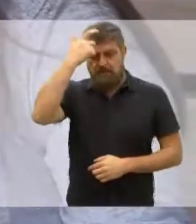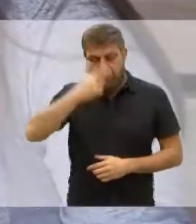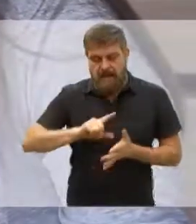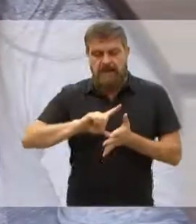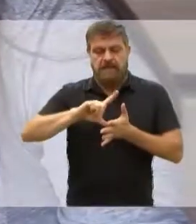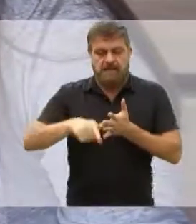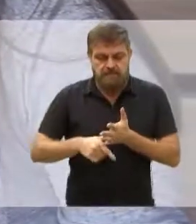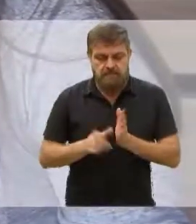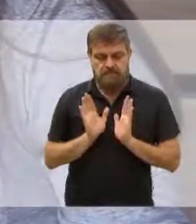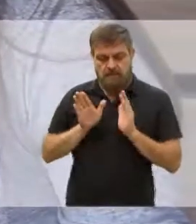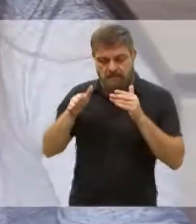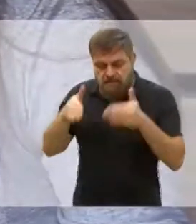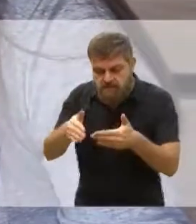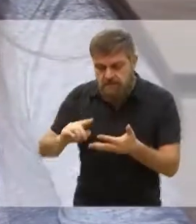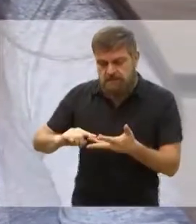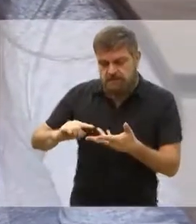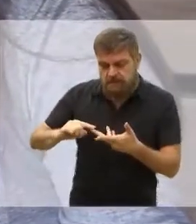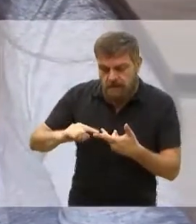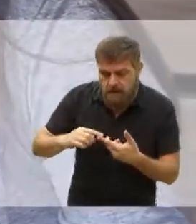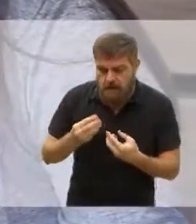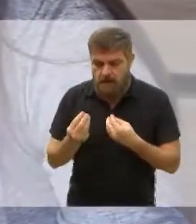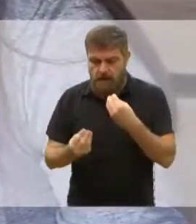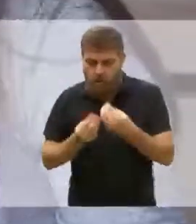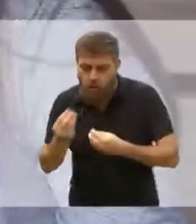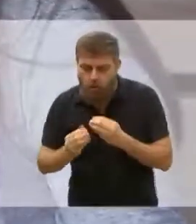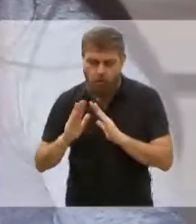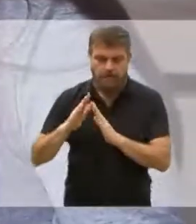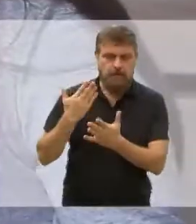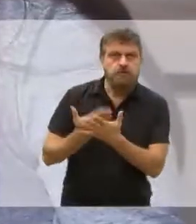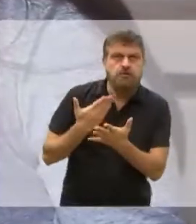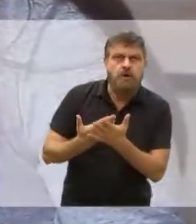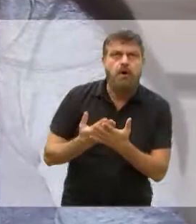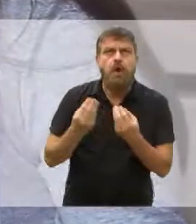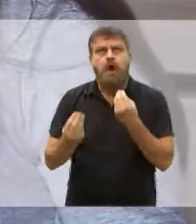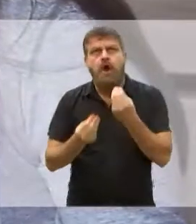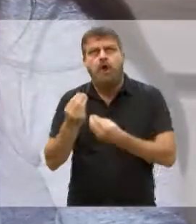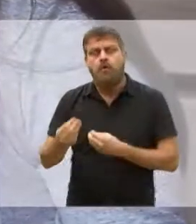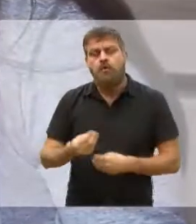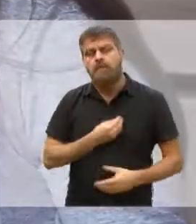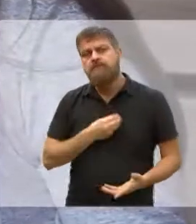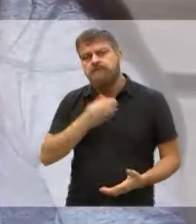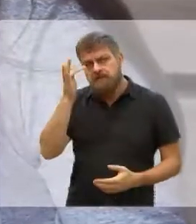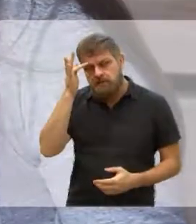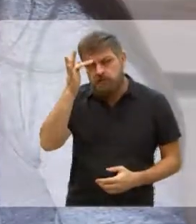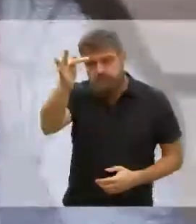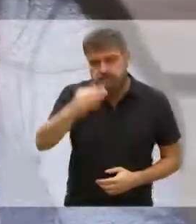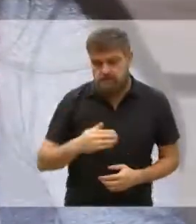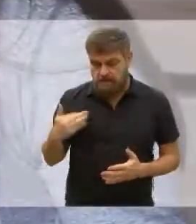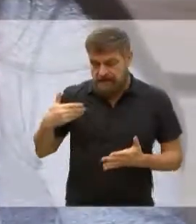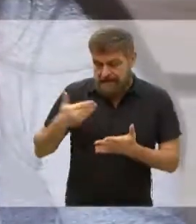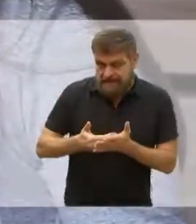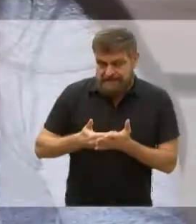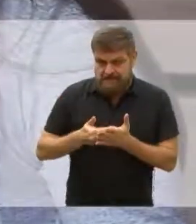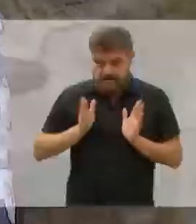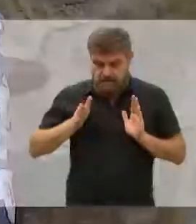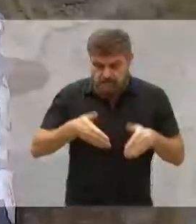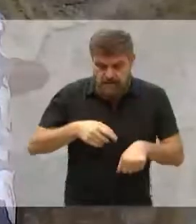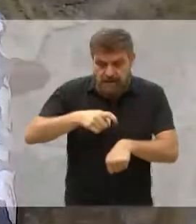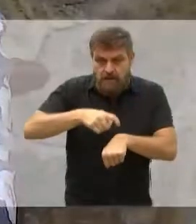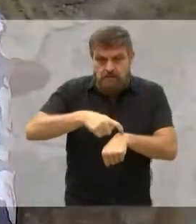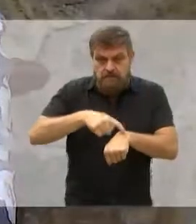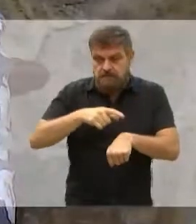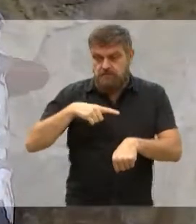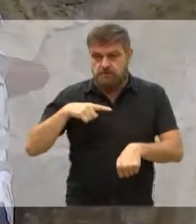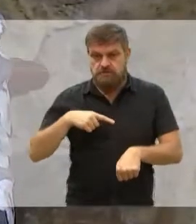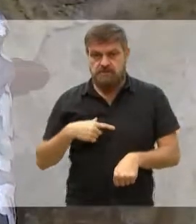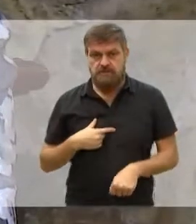aí eu fui me preocupar mais com as outras coisas, do que seria a escola, do que seria a vida dela, porque até então era assim uma luta